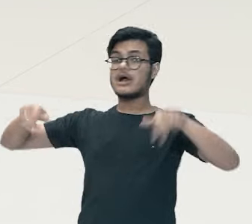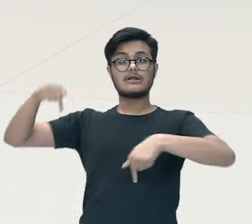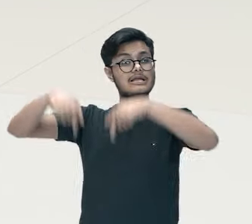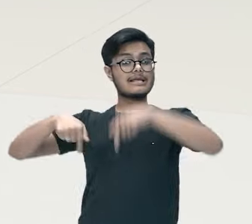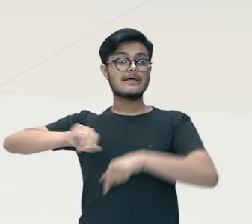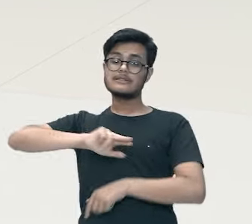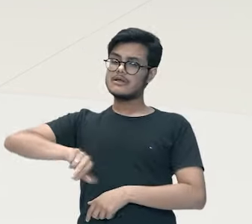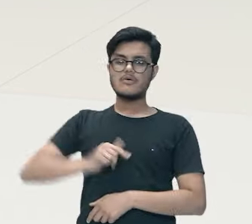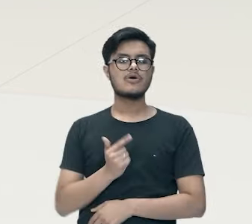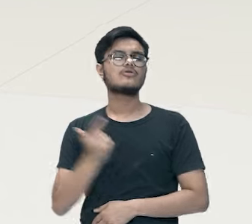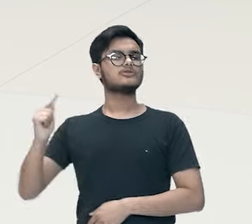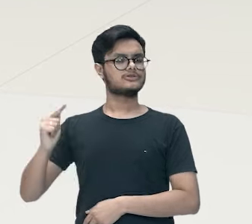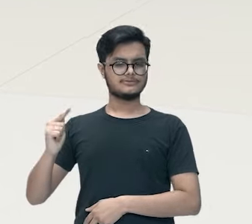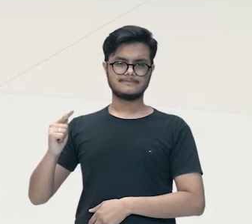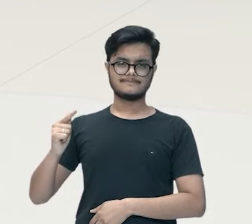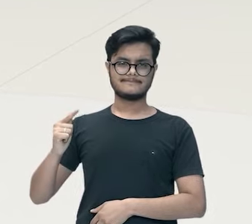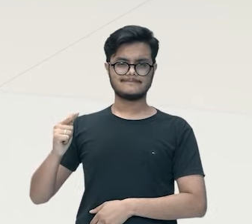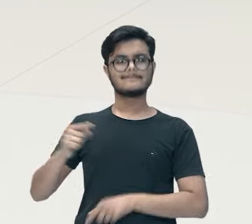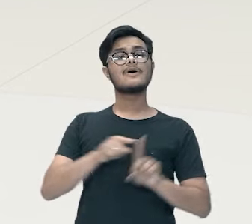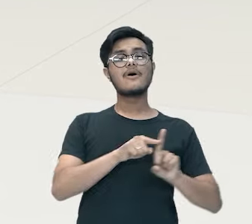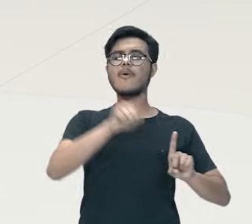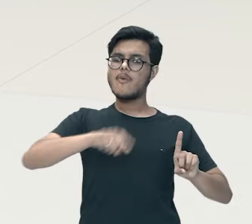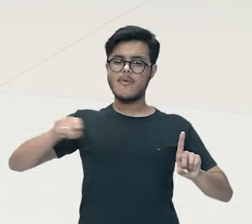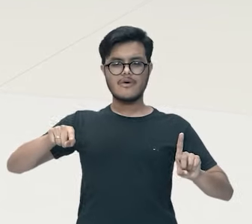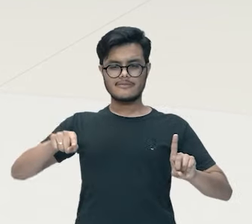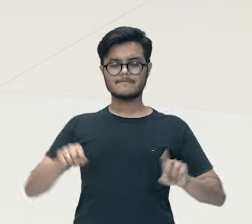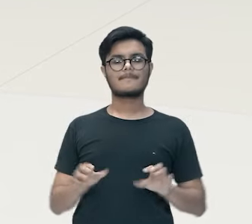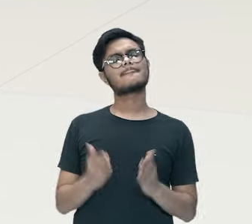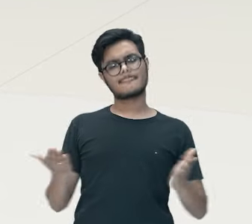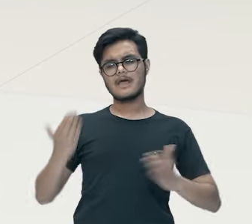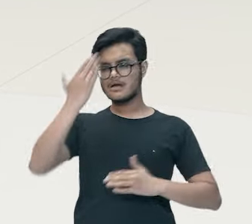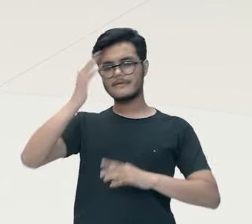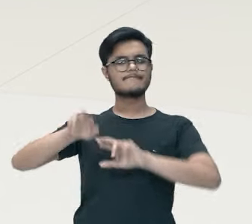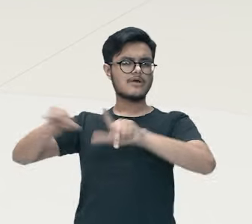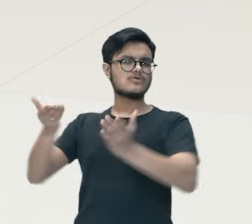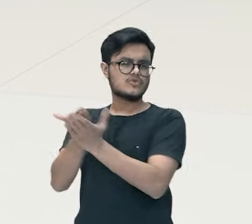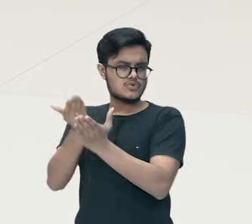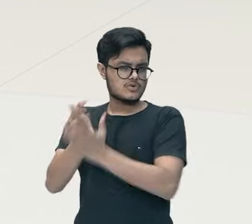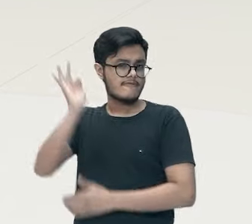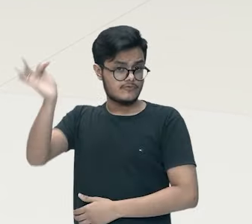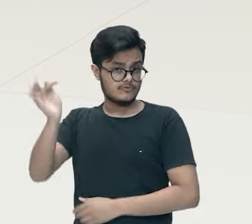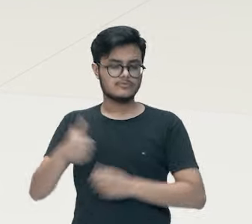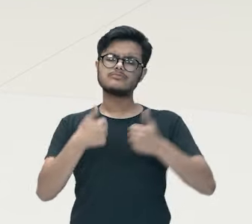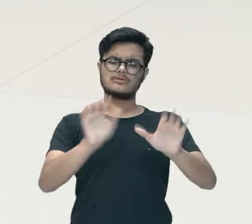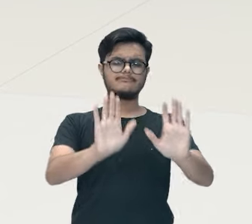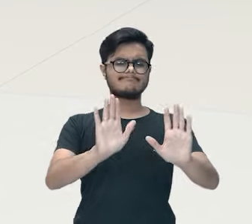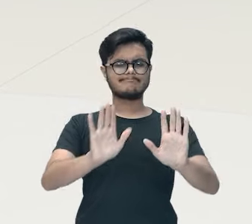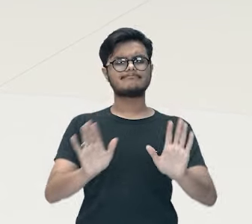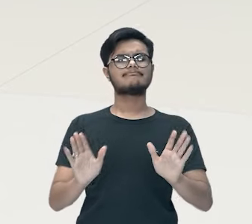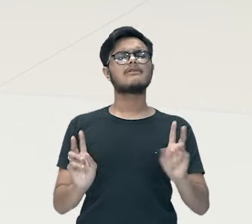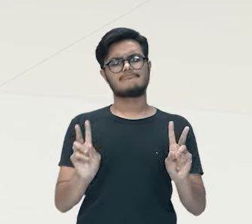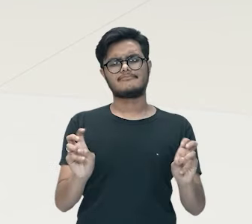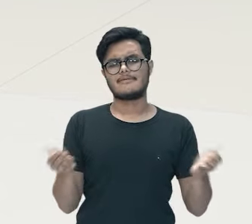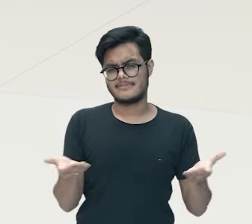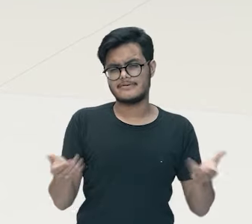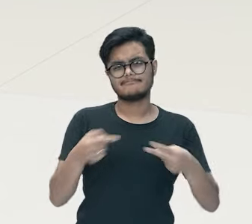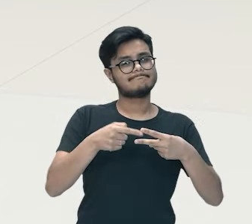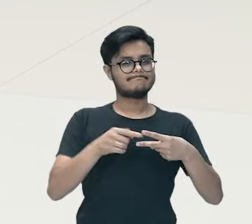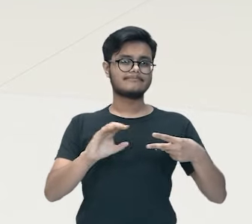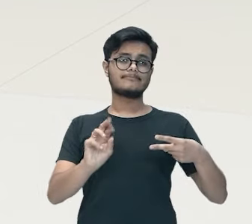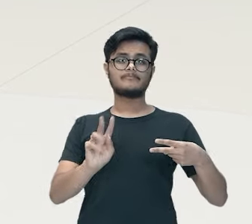e passa a ser alguma outra função, tá? Que aí você vai estudar em outro momento, né? Que são as outras funções